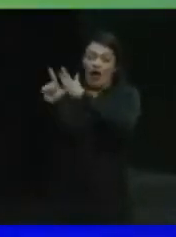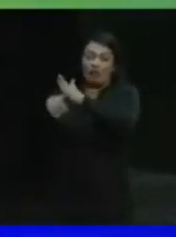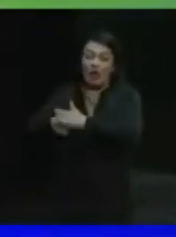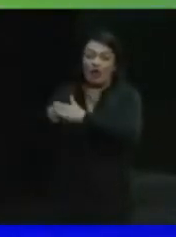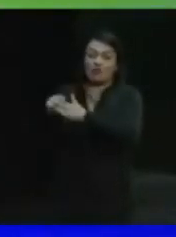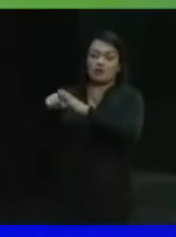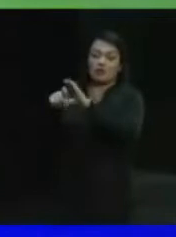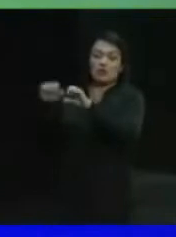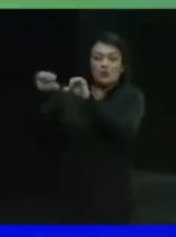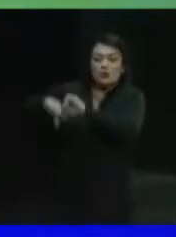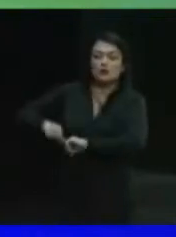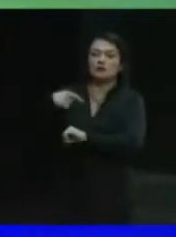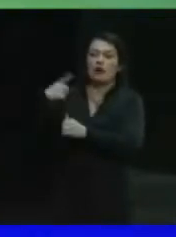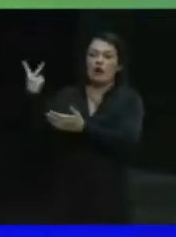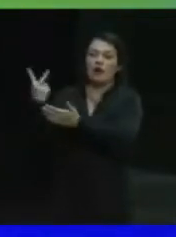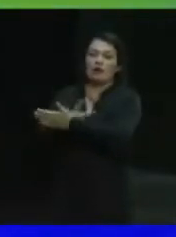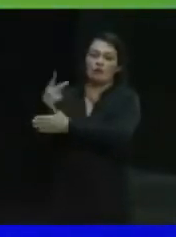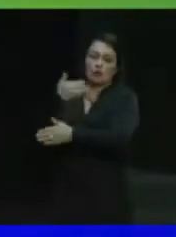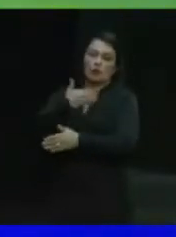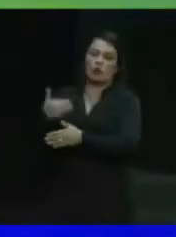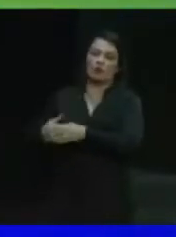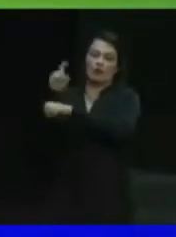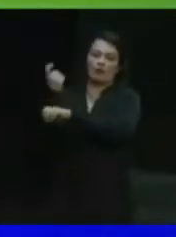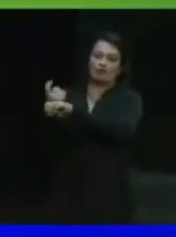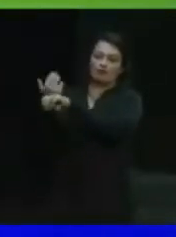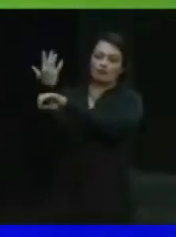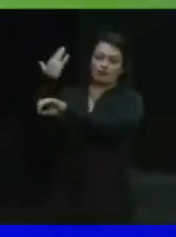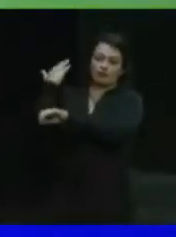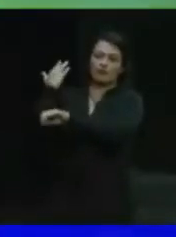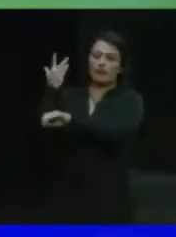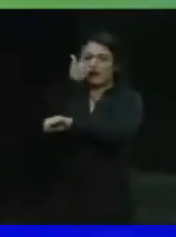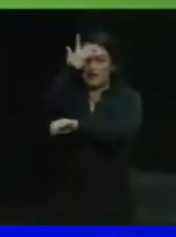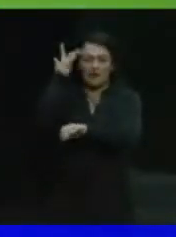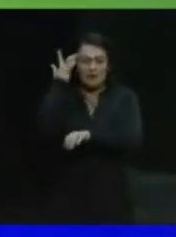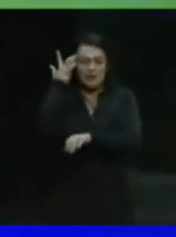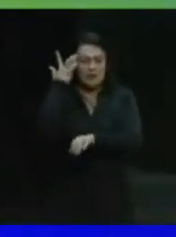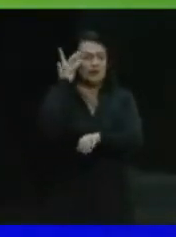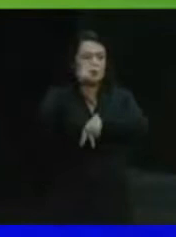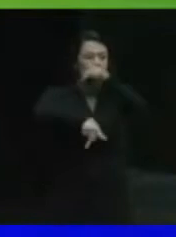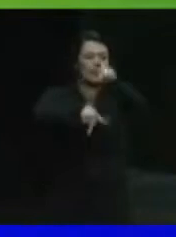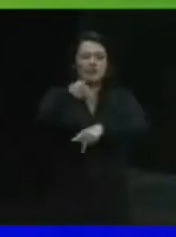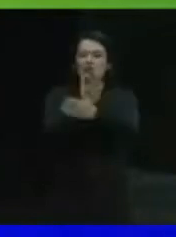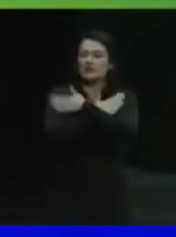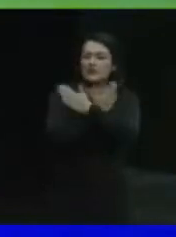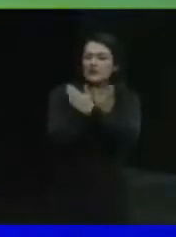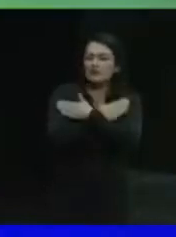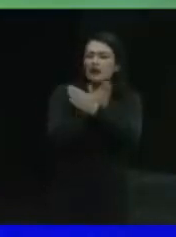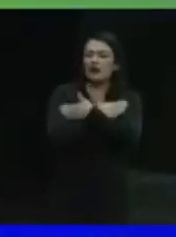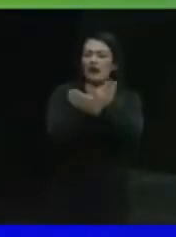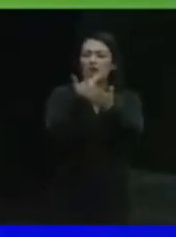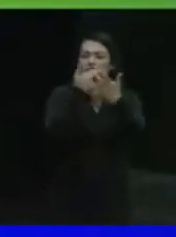governos que permitiram tudo isso, com as pessoas comuns desempregadas e